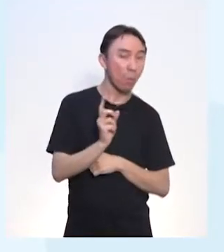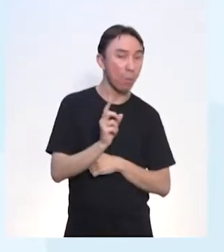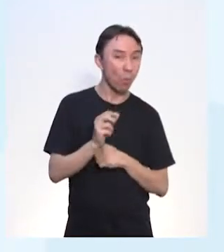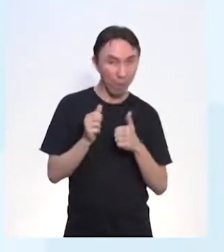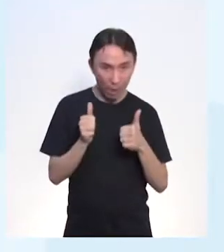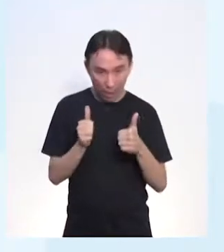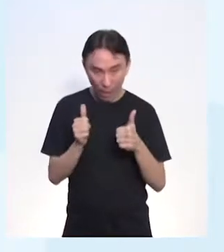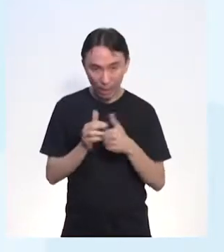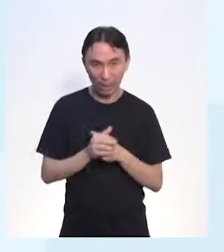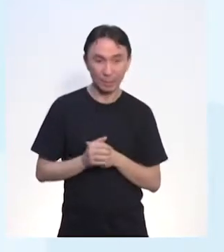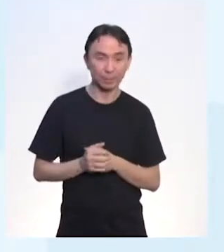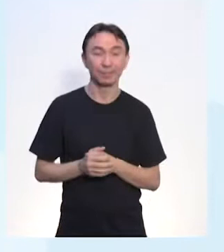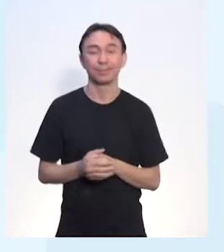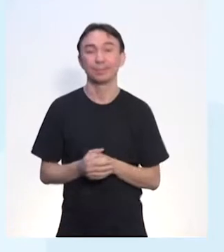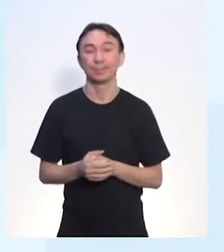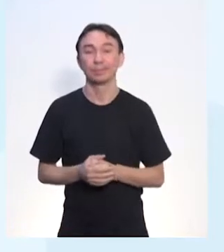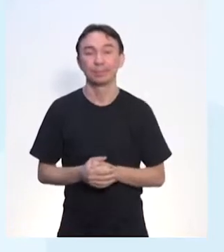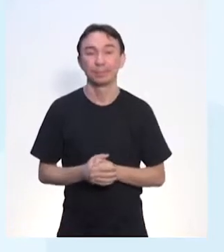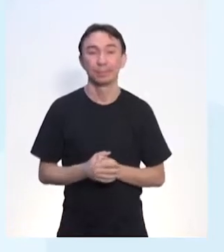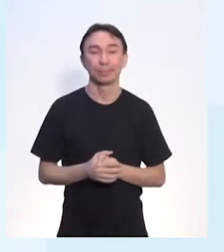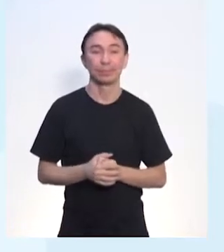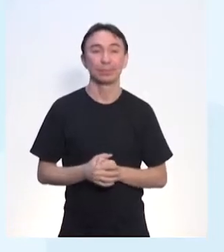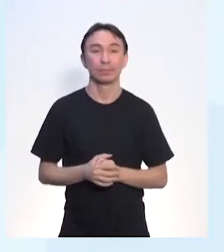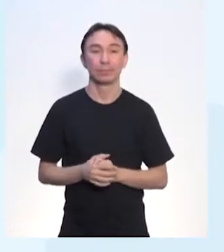Muito bem. Então,